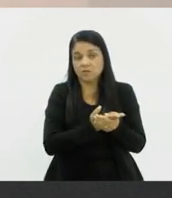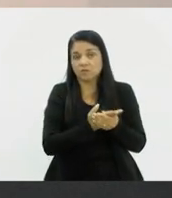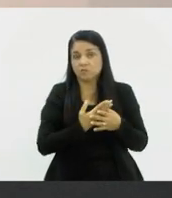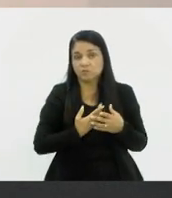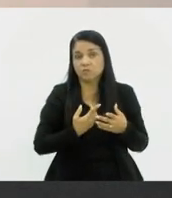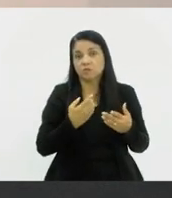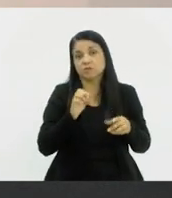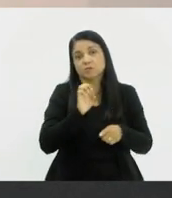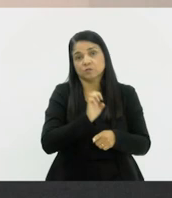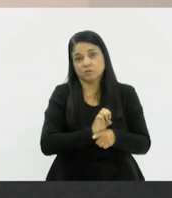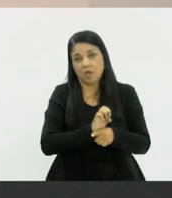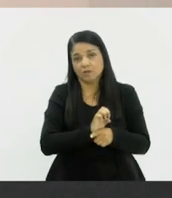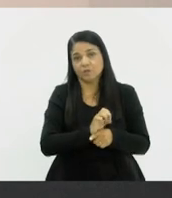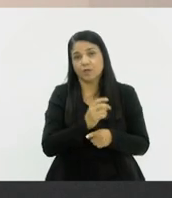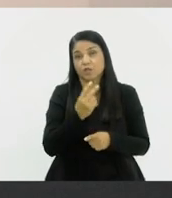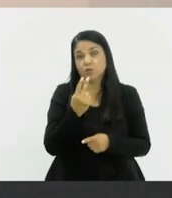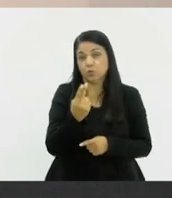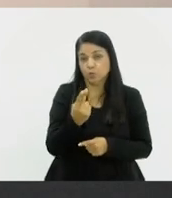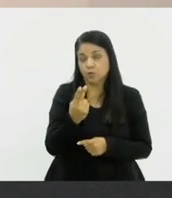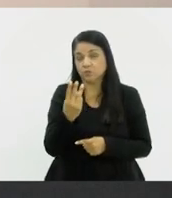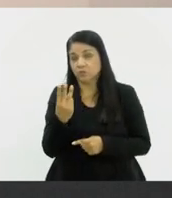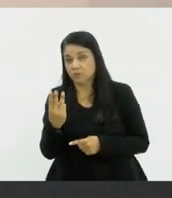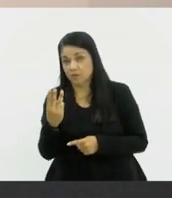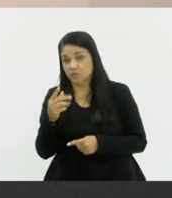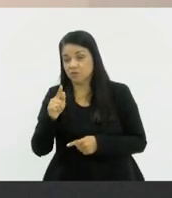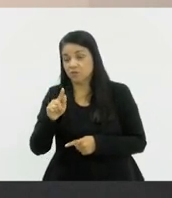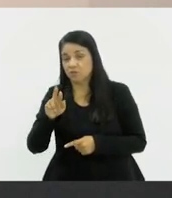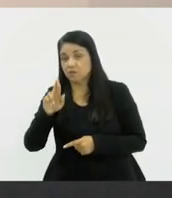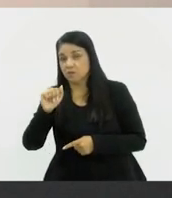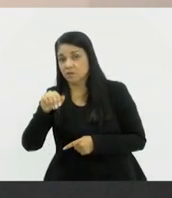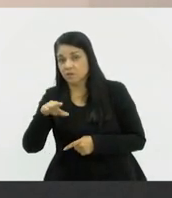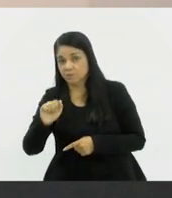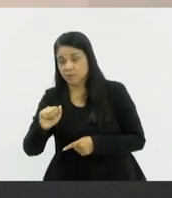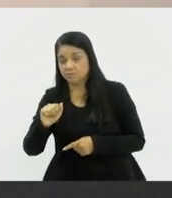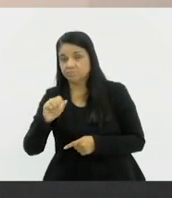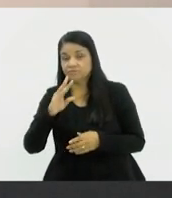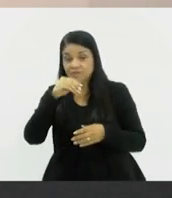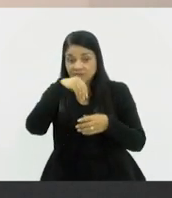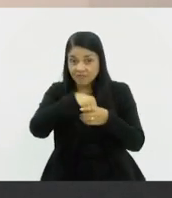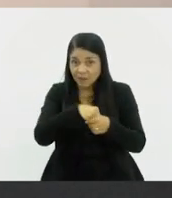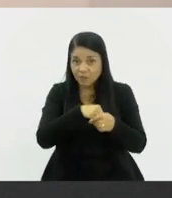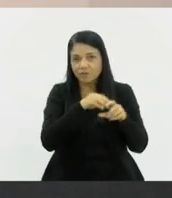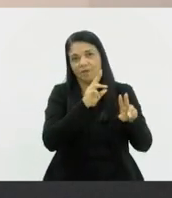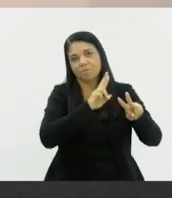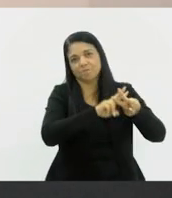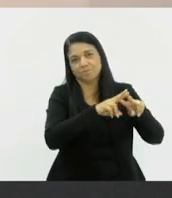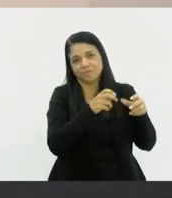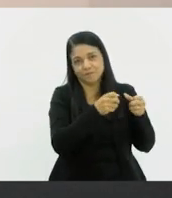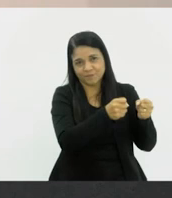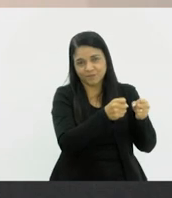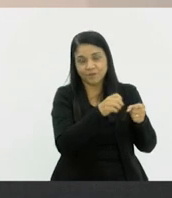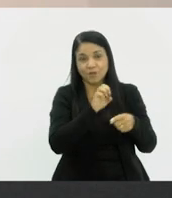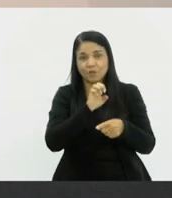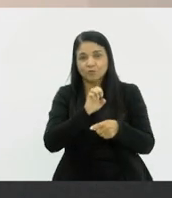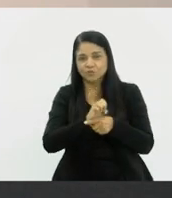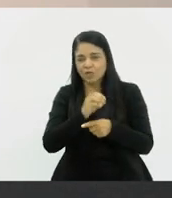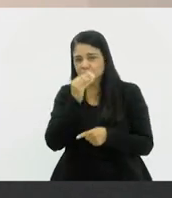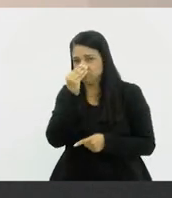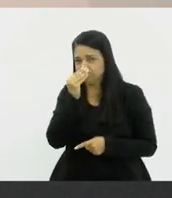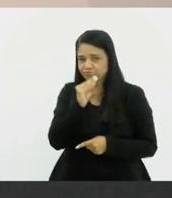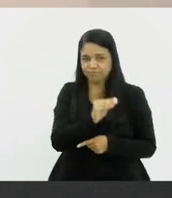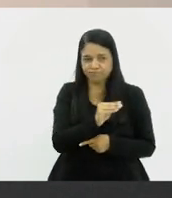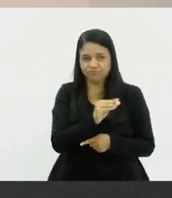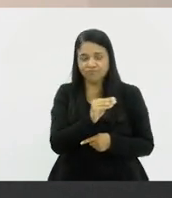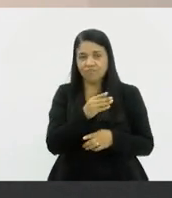portar duas a 3 gramas de maconha dentro de uma cela né o estado foi omisso na hora que essa droga